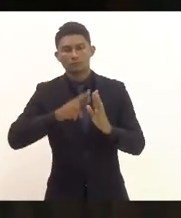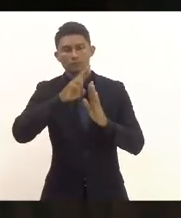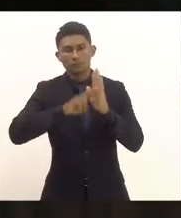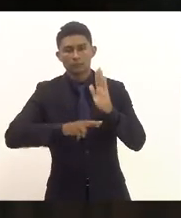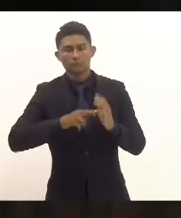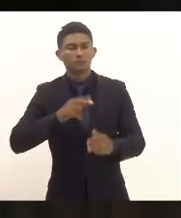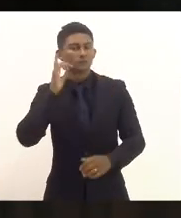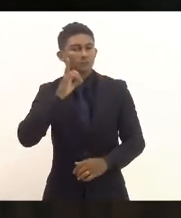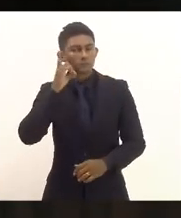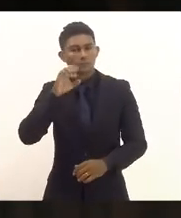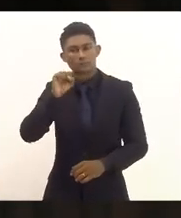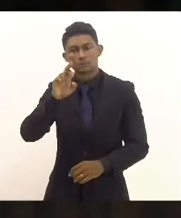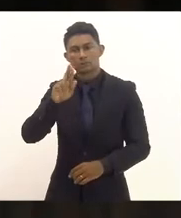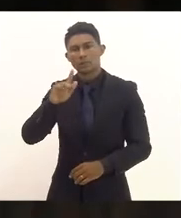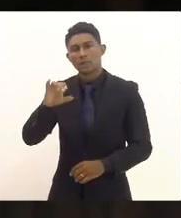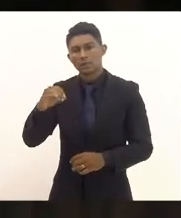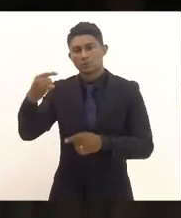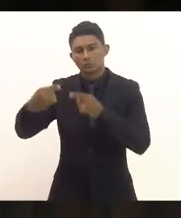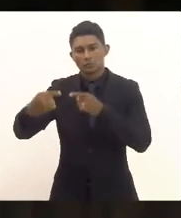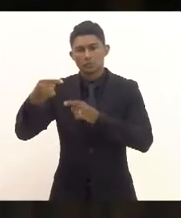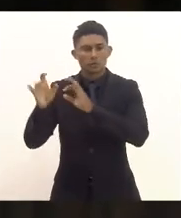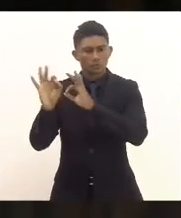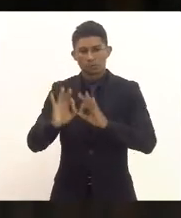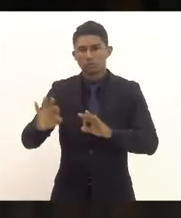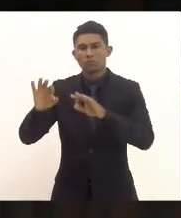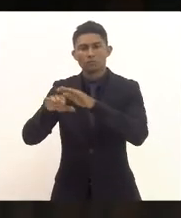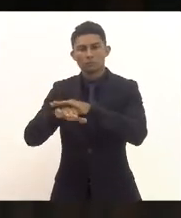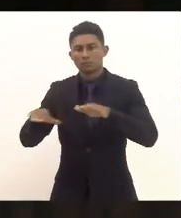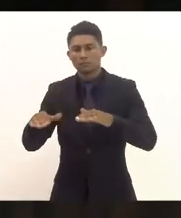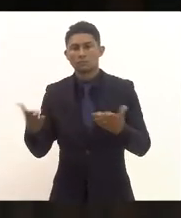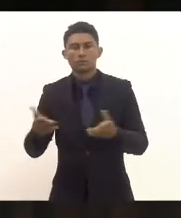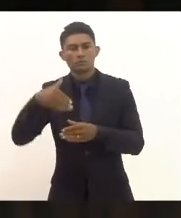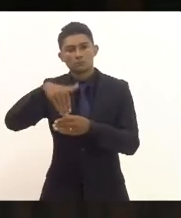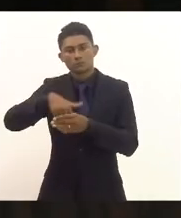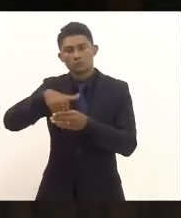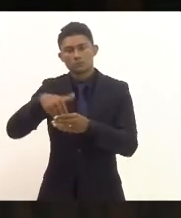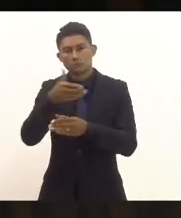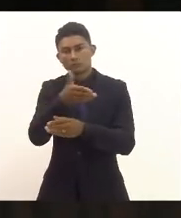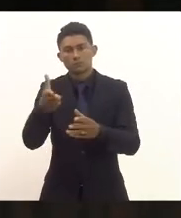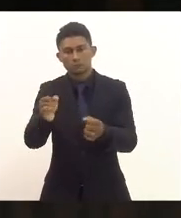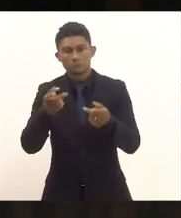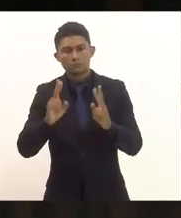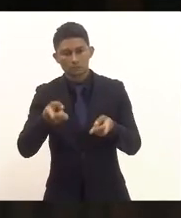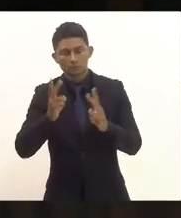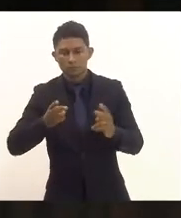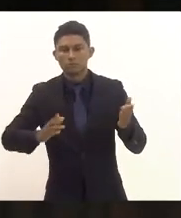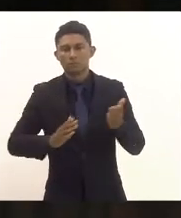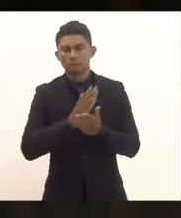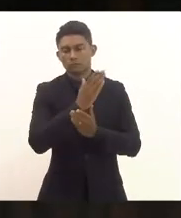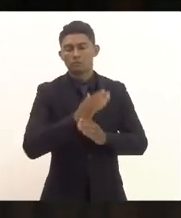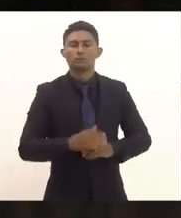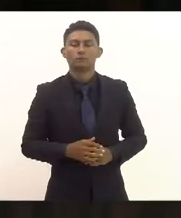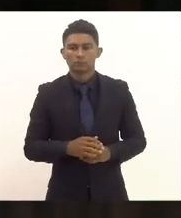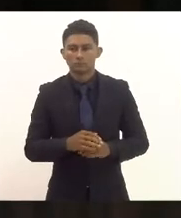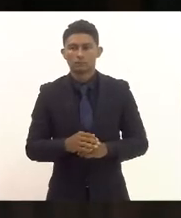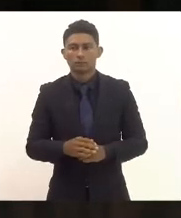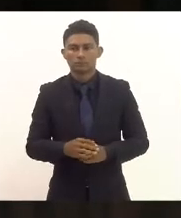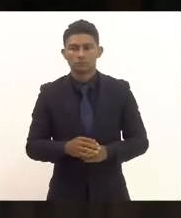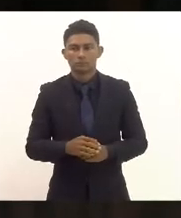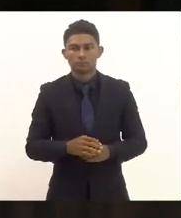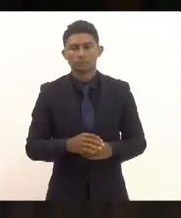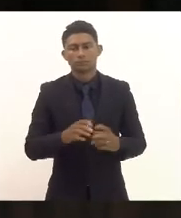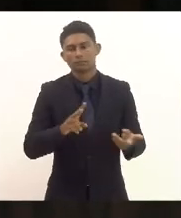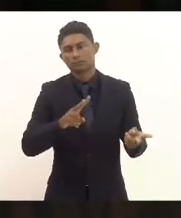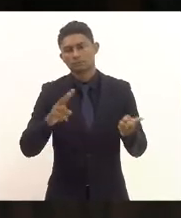Deputado Sérgio Fernandes em discussão 90 que Queira discutir encerrada a discussão e votação sobre que aprovam permaneçam Como estão aprovado e